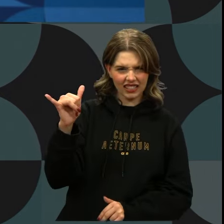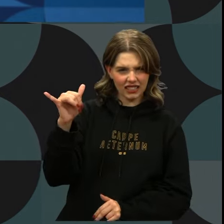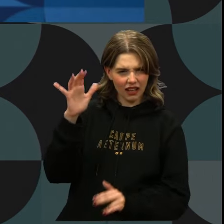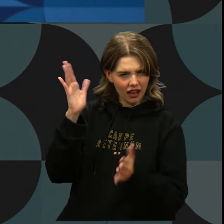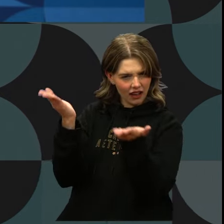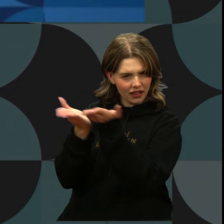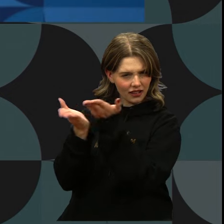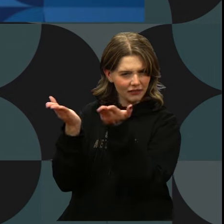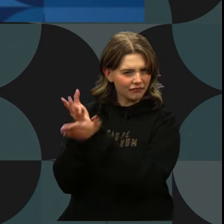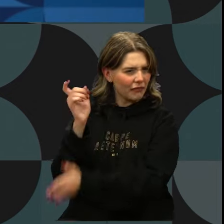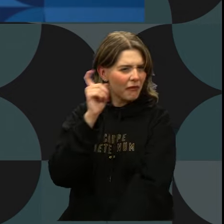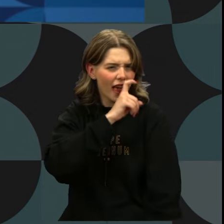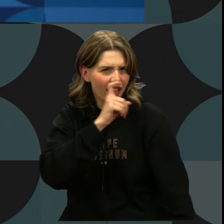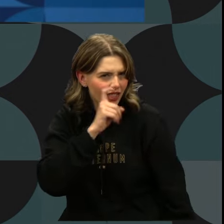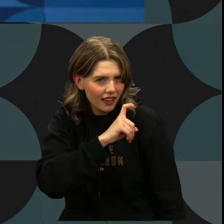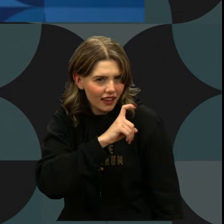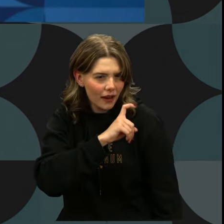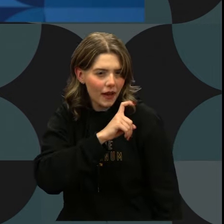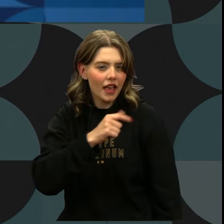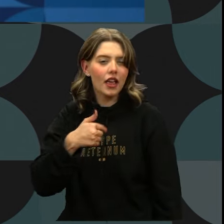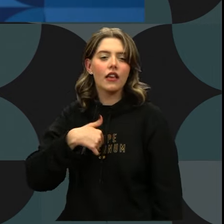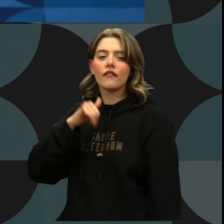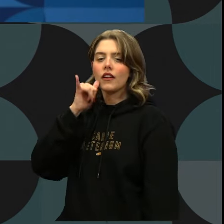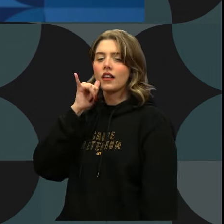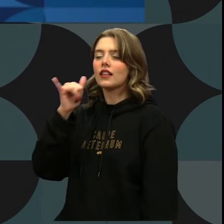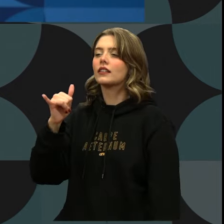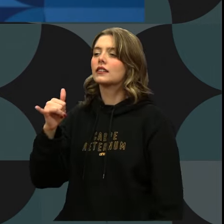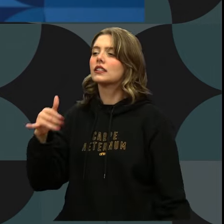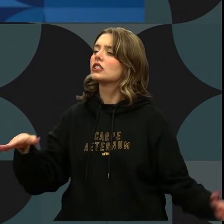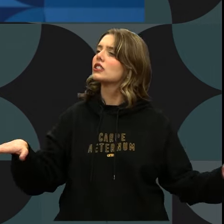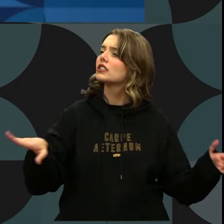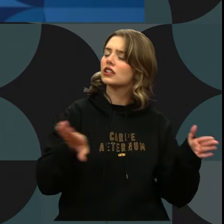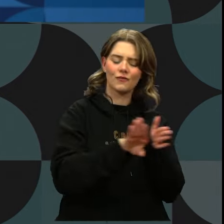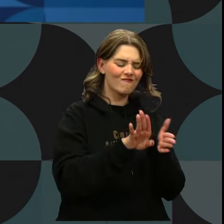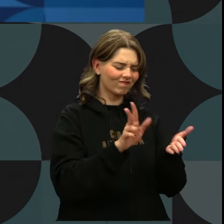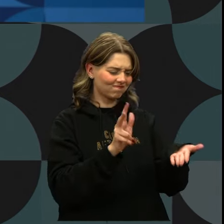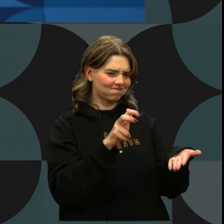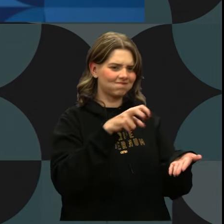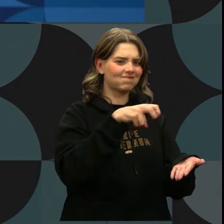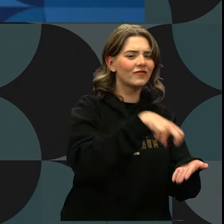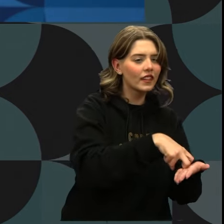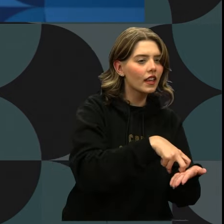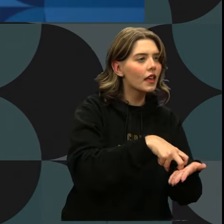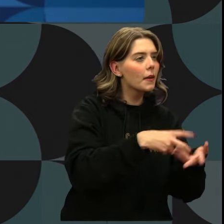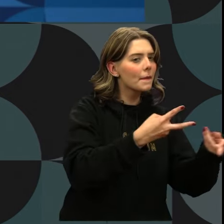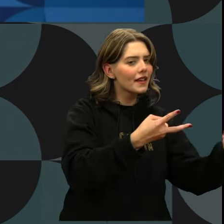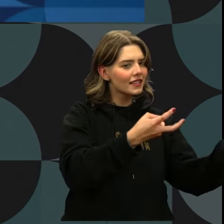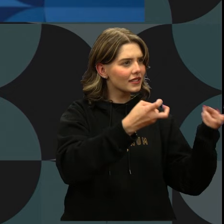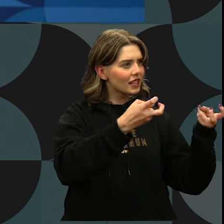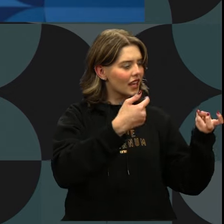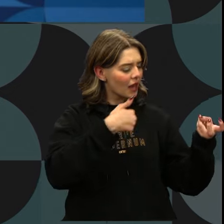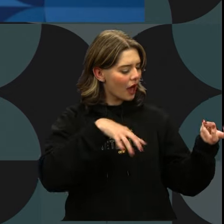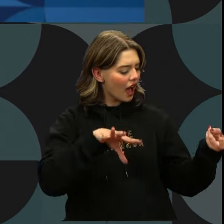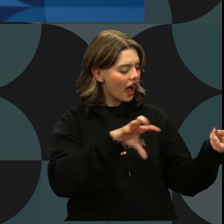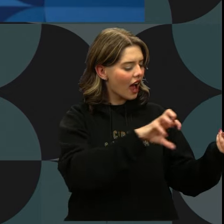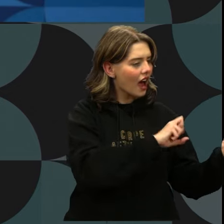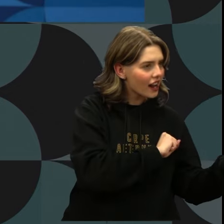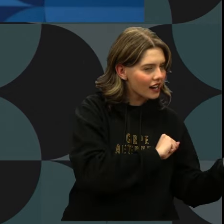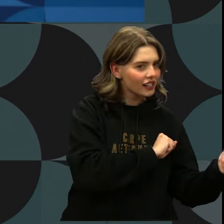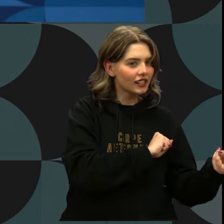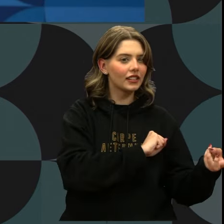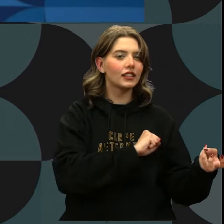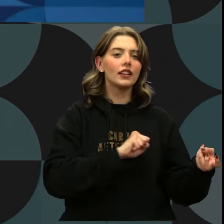mas mentem. Eis que farei com que venham até você, prostrem-se aos seus pés e reconheçam que eu amo você.